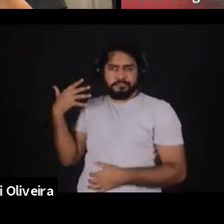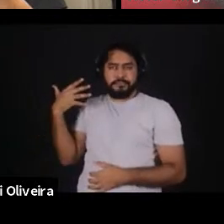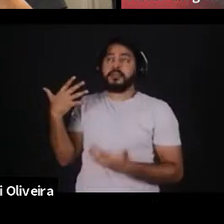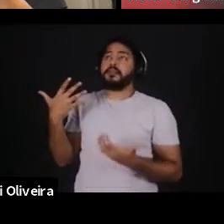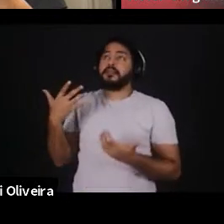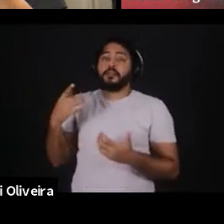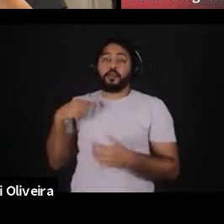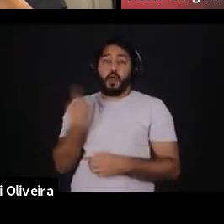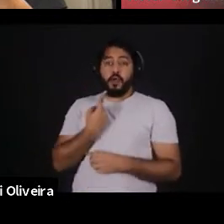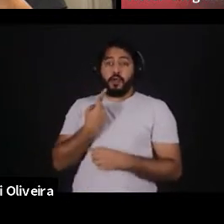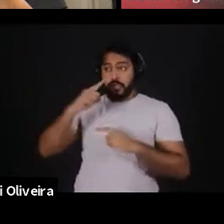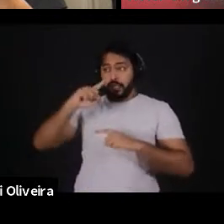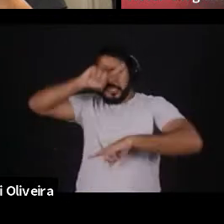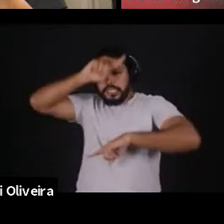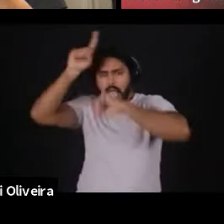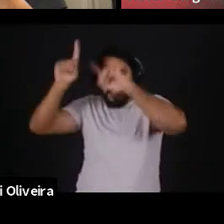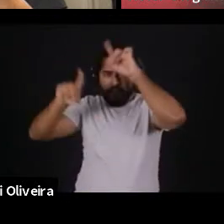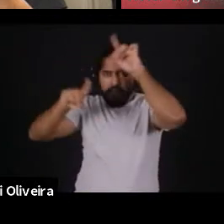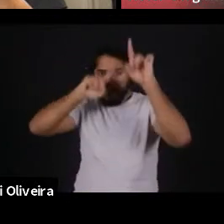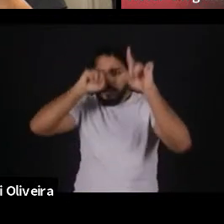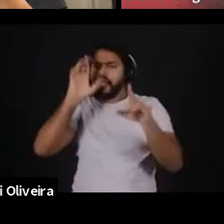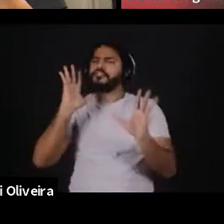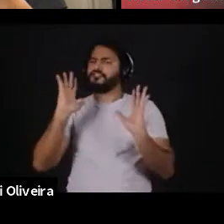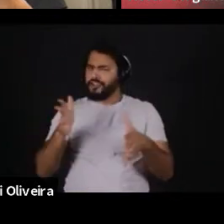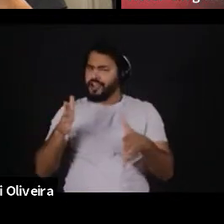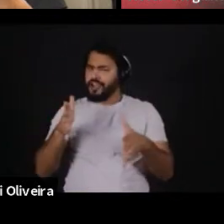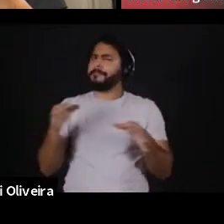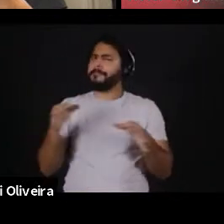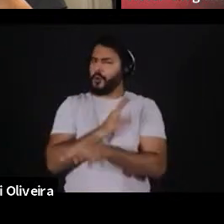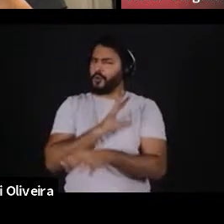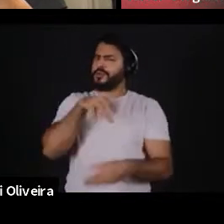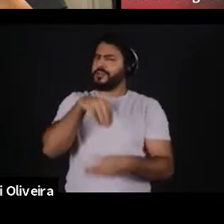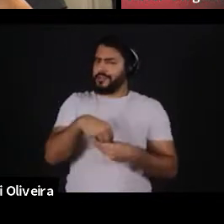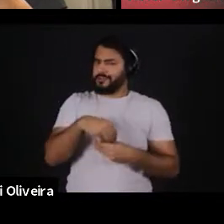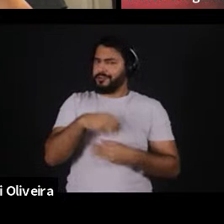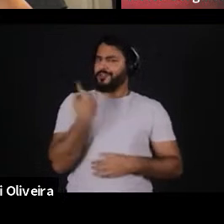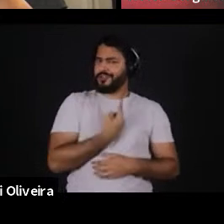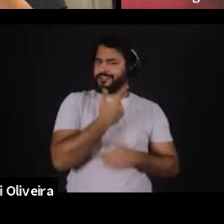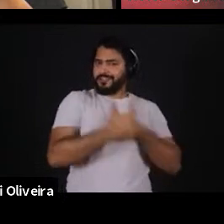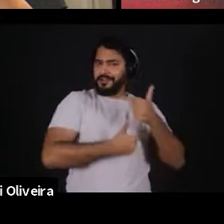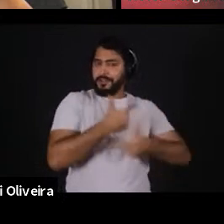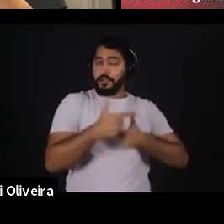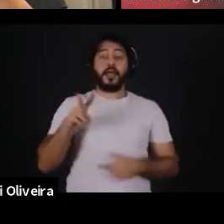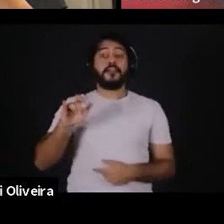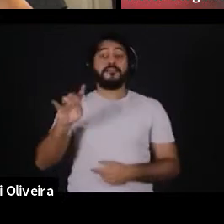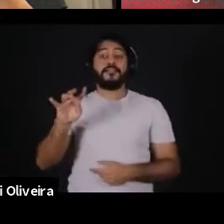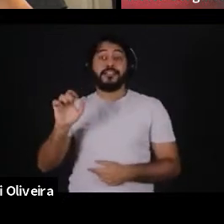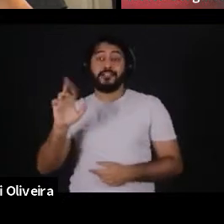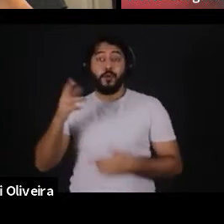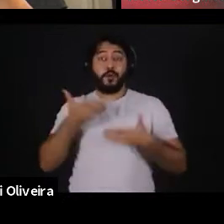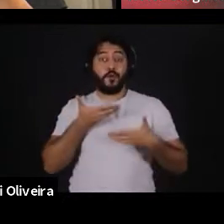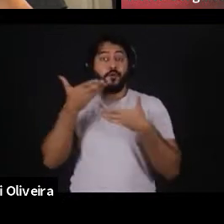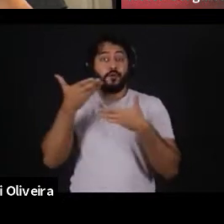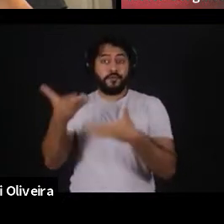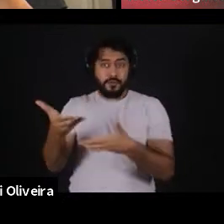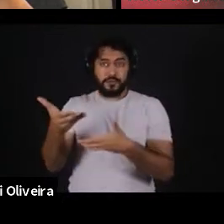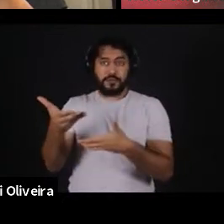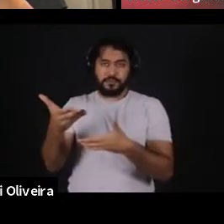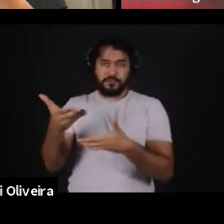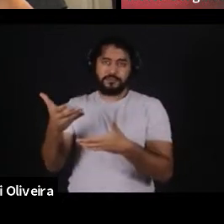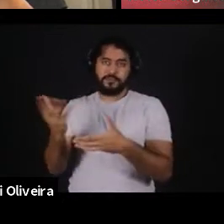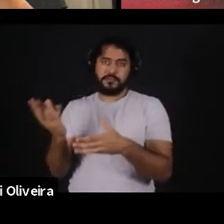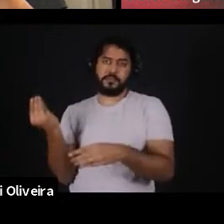de ideias que já percorriam o nosso trabalho. E quando o Vitor ele faz o convite de ter o filme no na Pivô, no